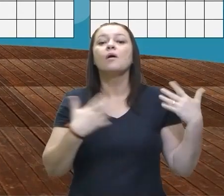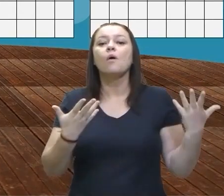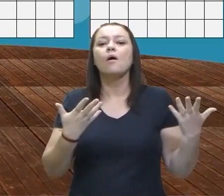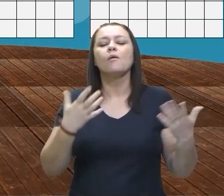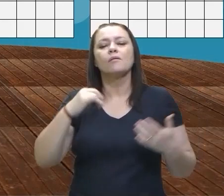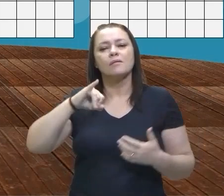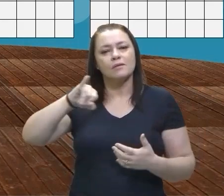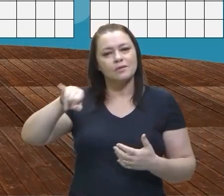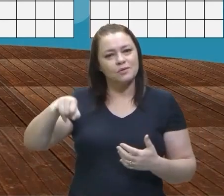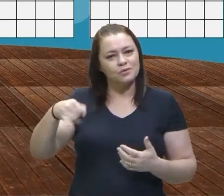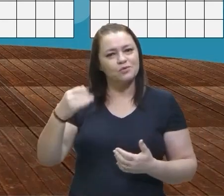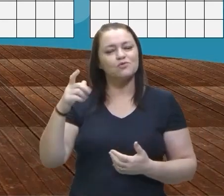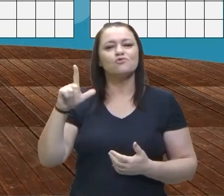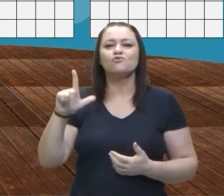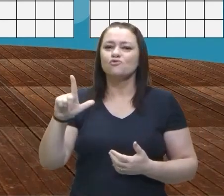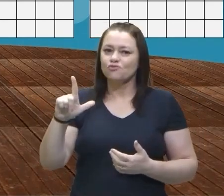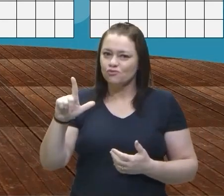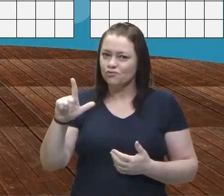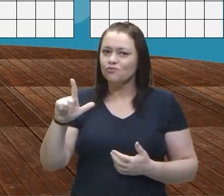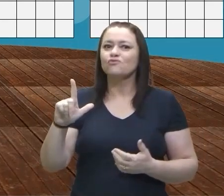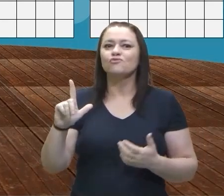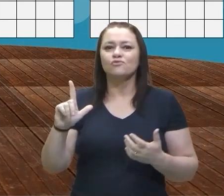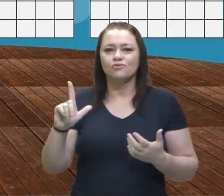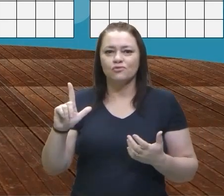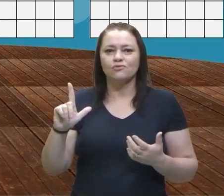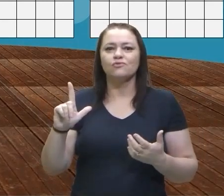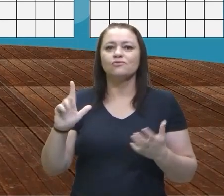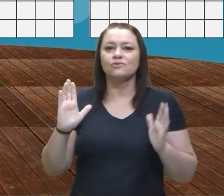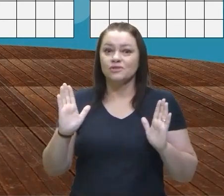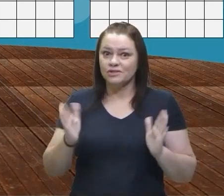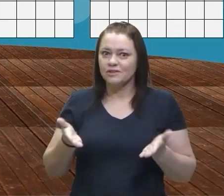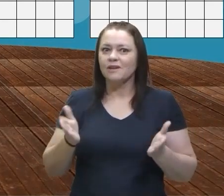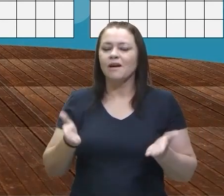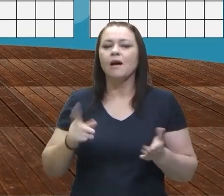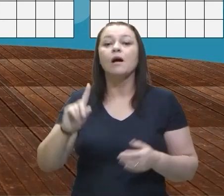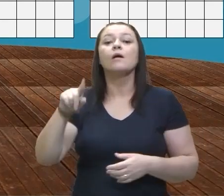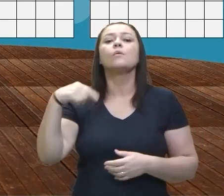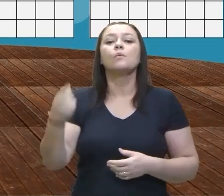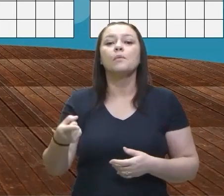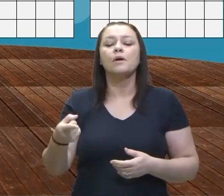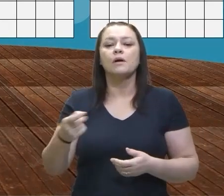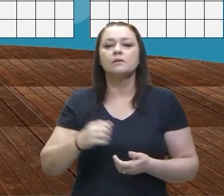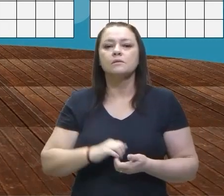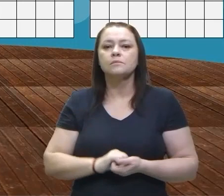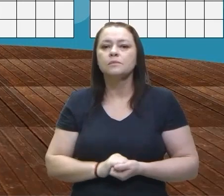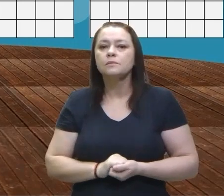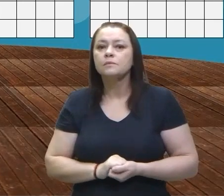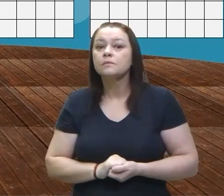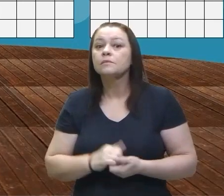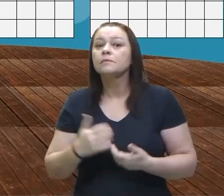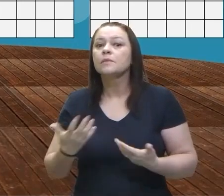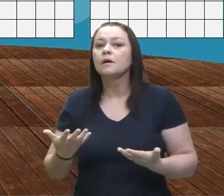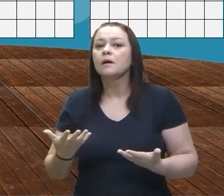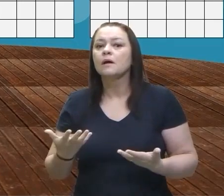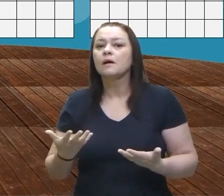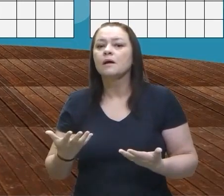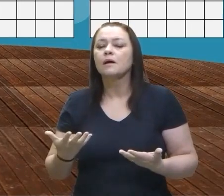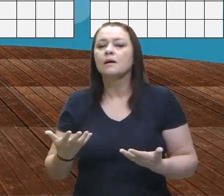Julho. Já estamos em julho. Julho, qual é o próximo mês de julho? É o